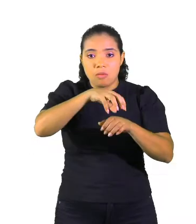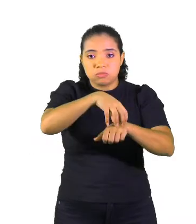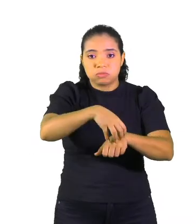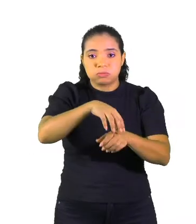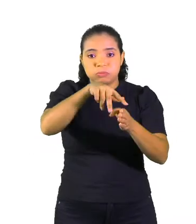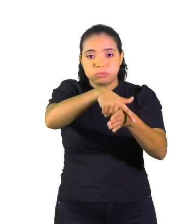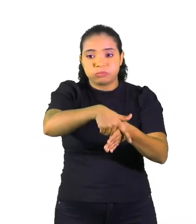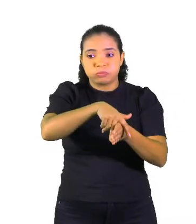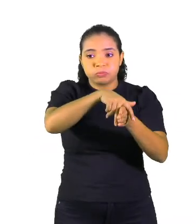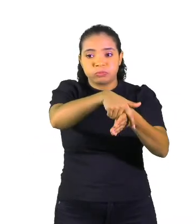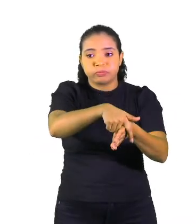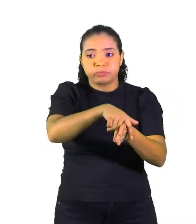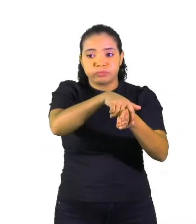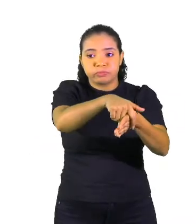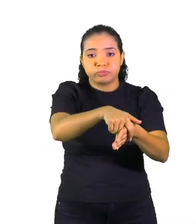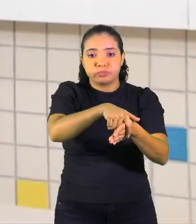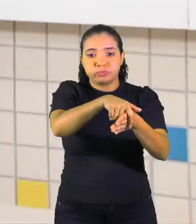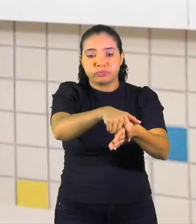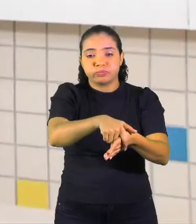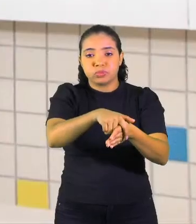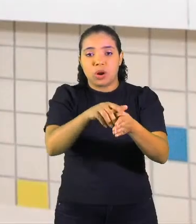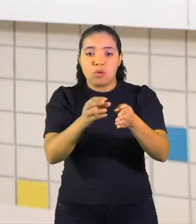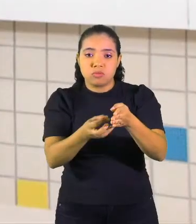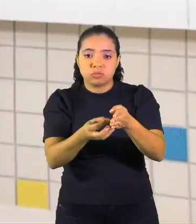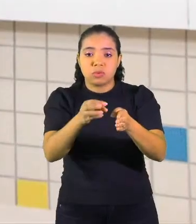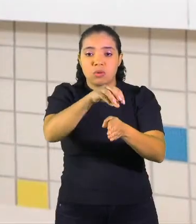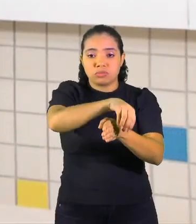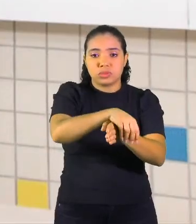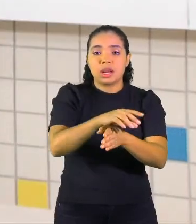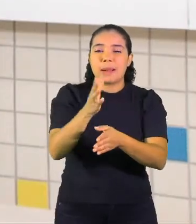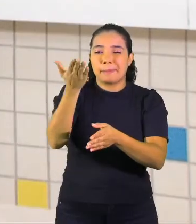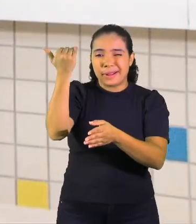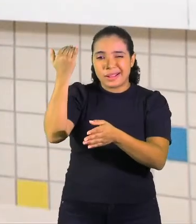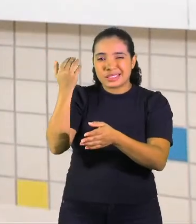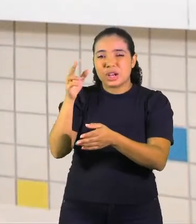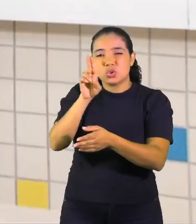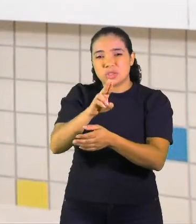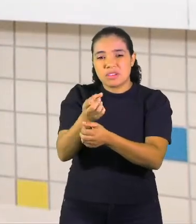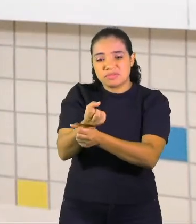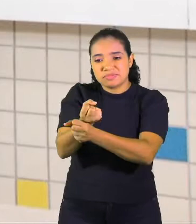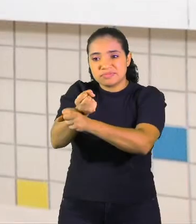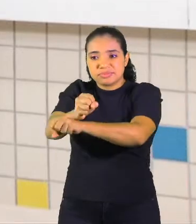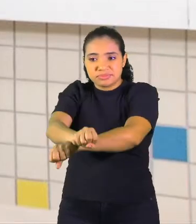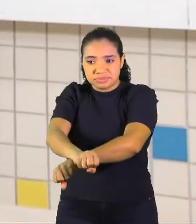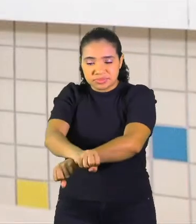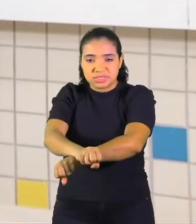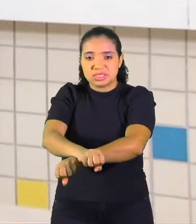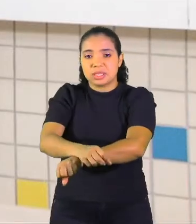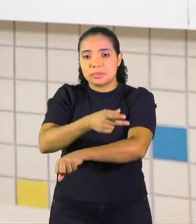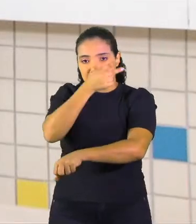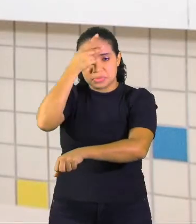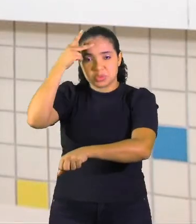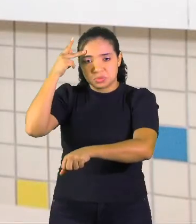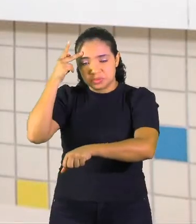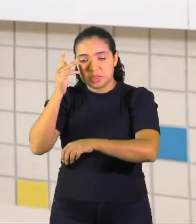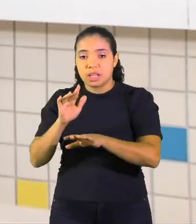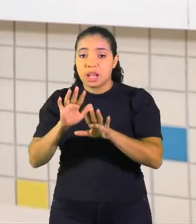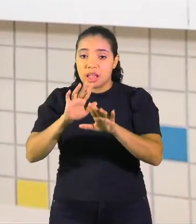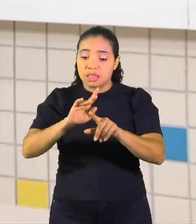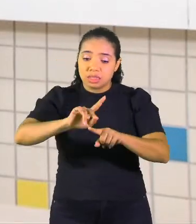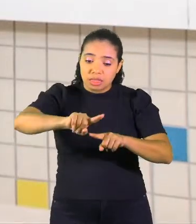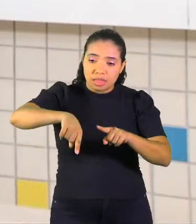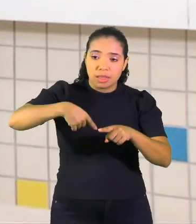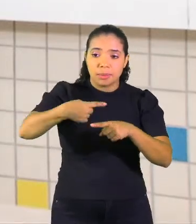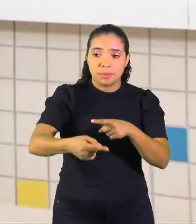e ainda era usada a mão de obra escrava. Para depois que foi construídas as ferrovias, ele passou a